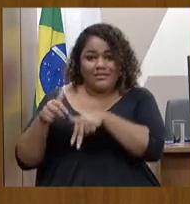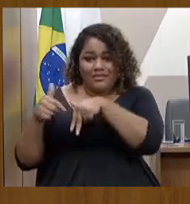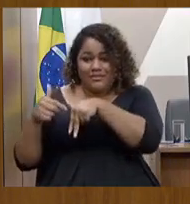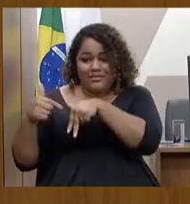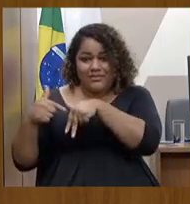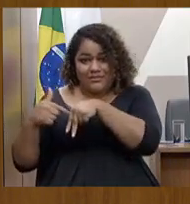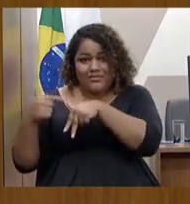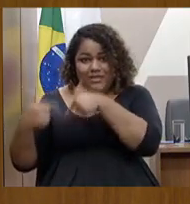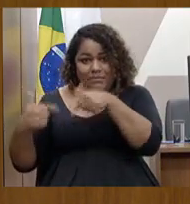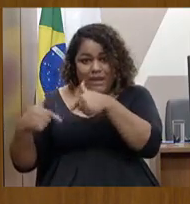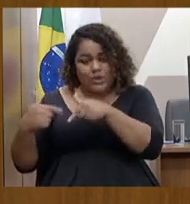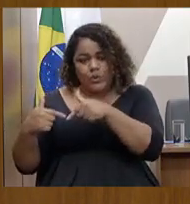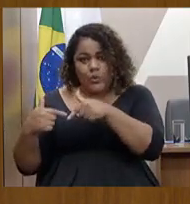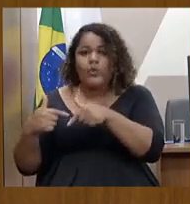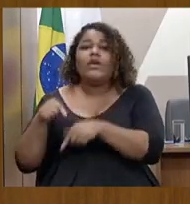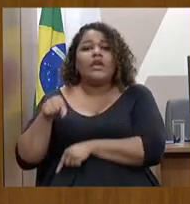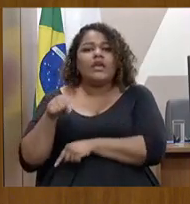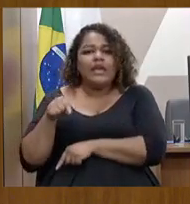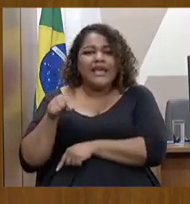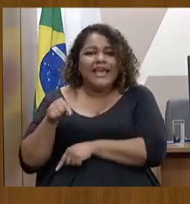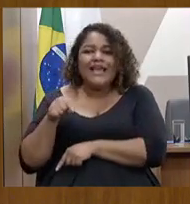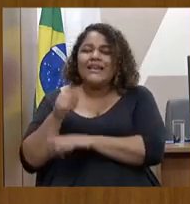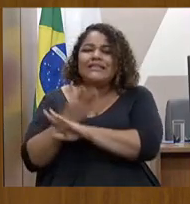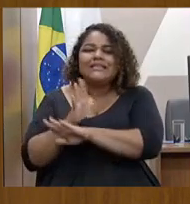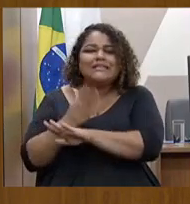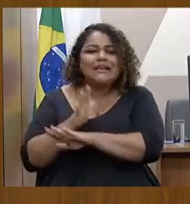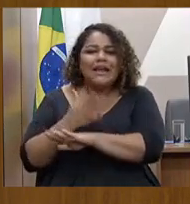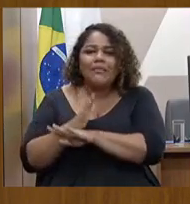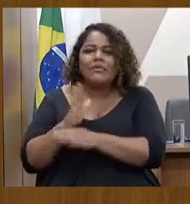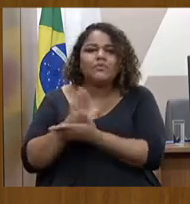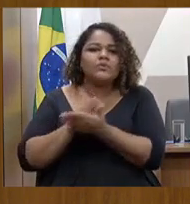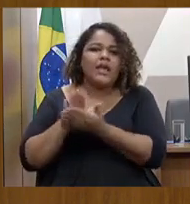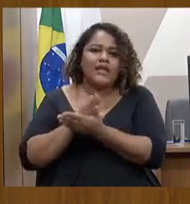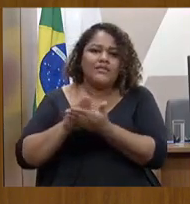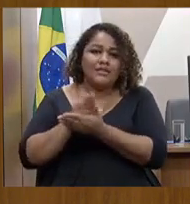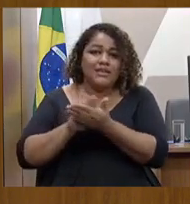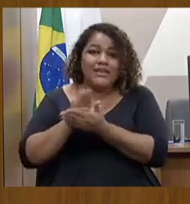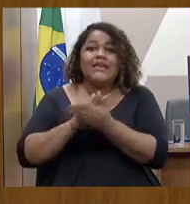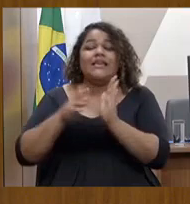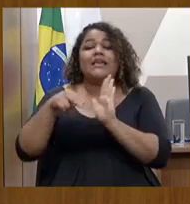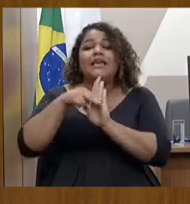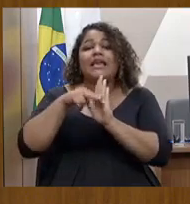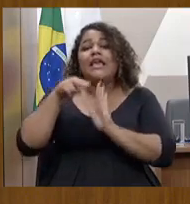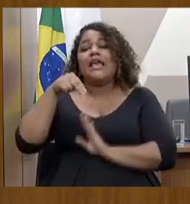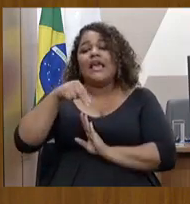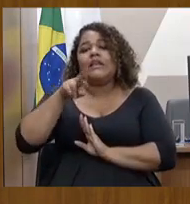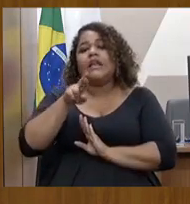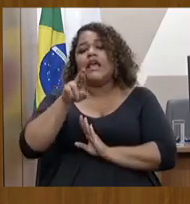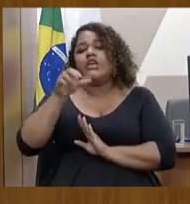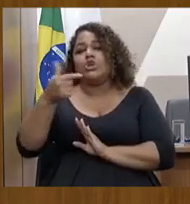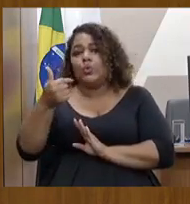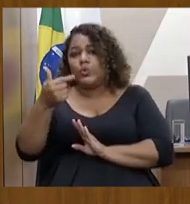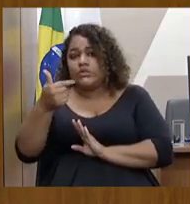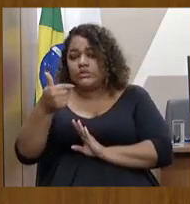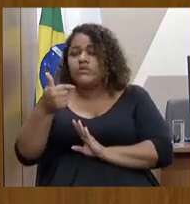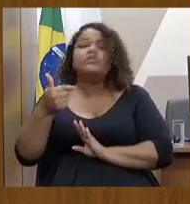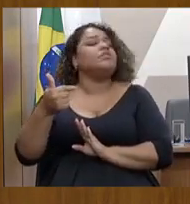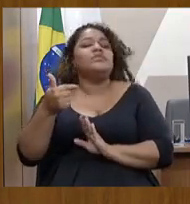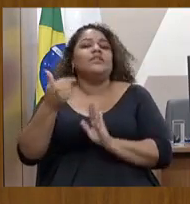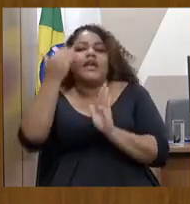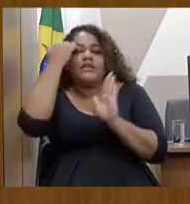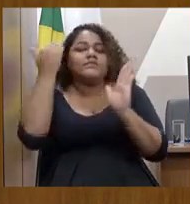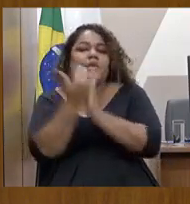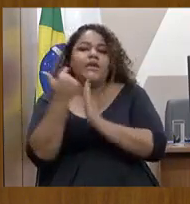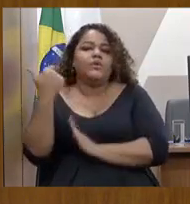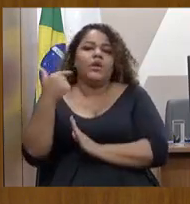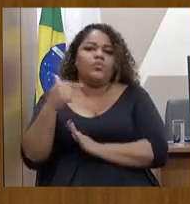nr12 porque eles estavam relacionados esses empregadores muitas das vezes há Altos de infração ligado em R12 então a